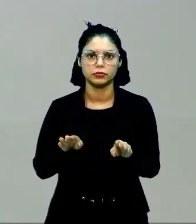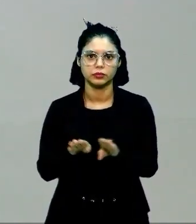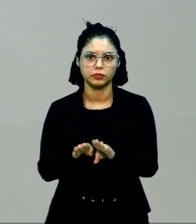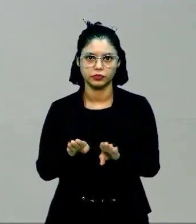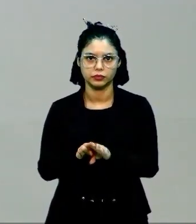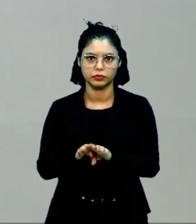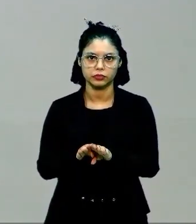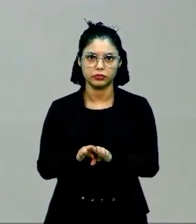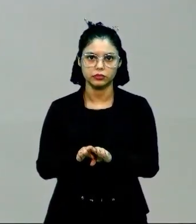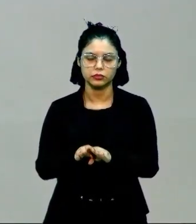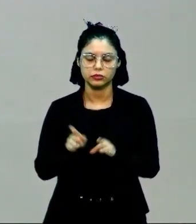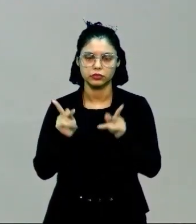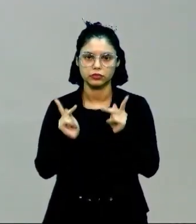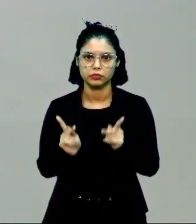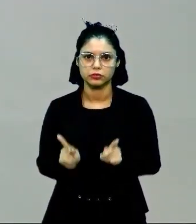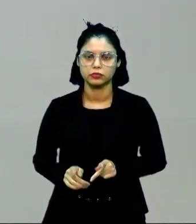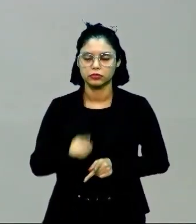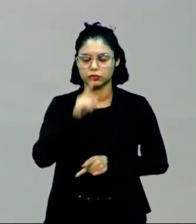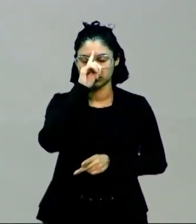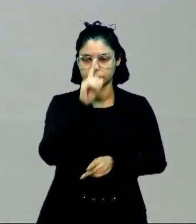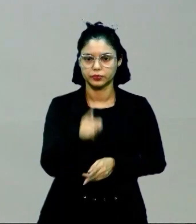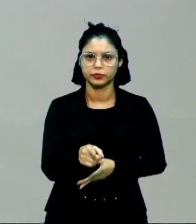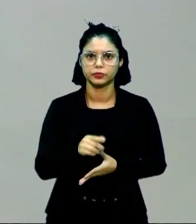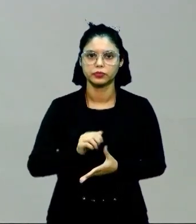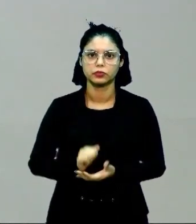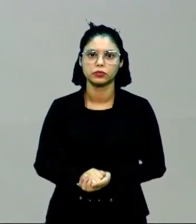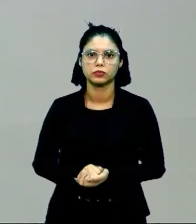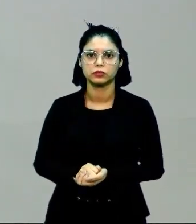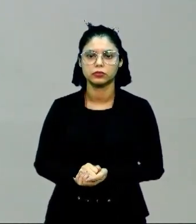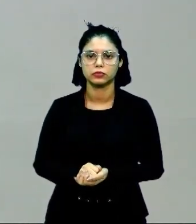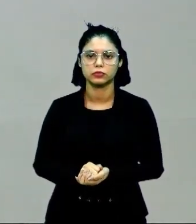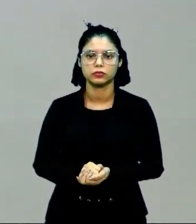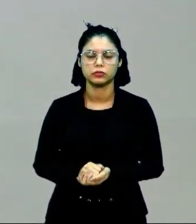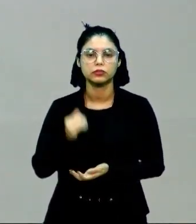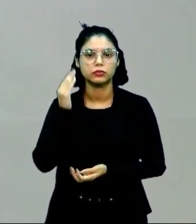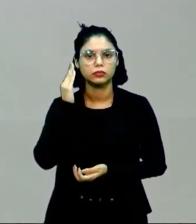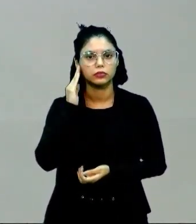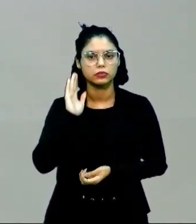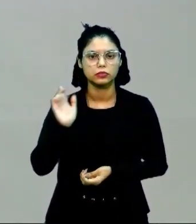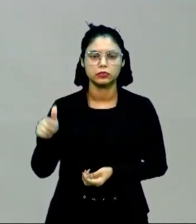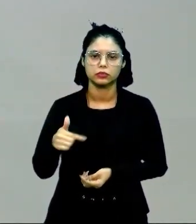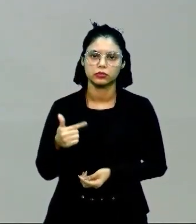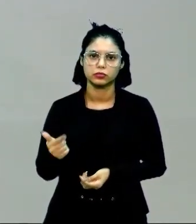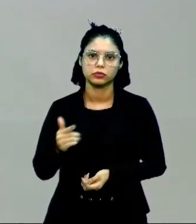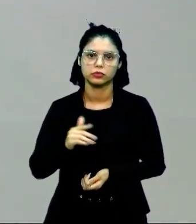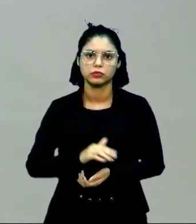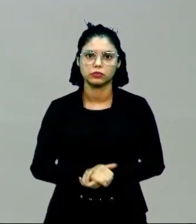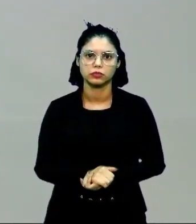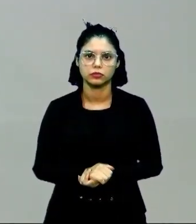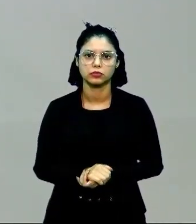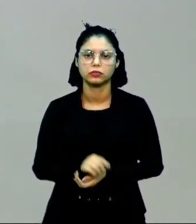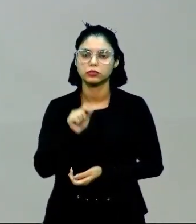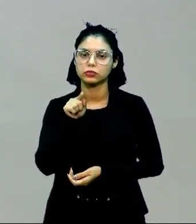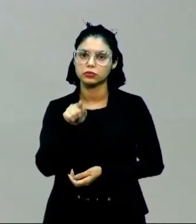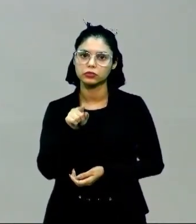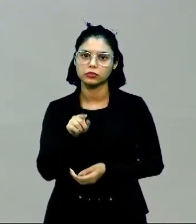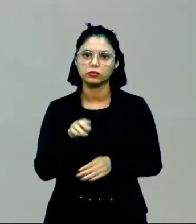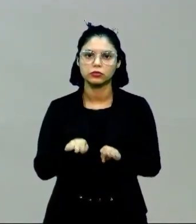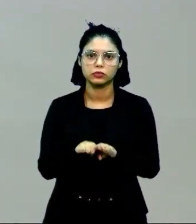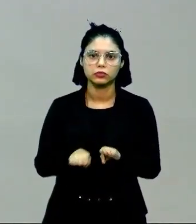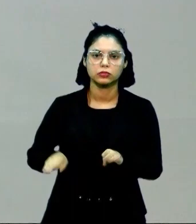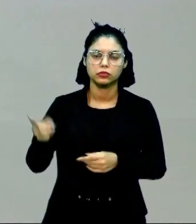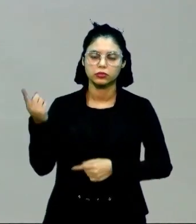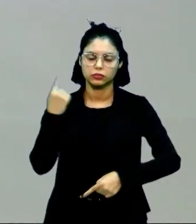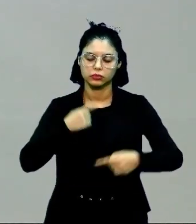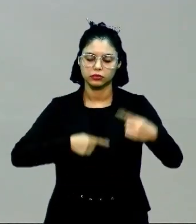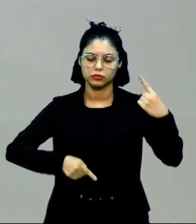a postura de alteridade. Quando você resolve compreender o outro, você está